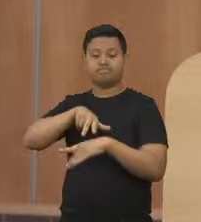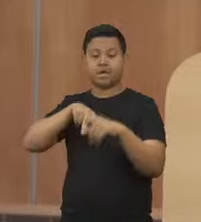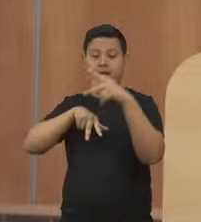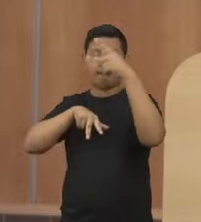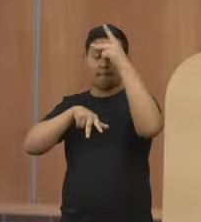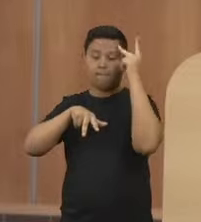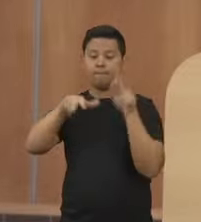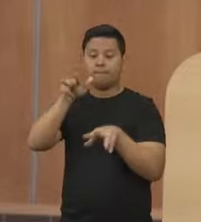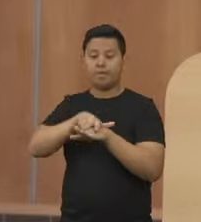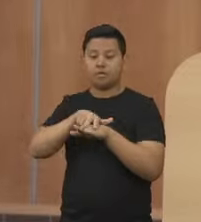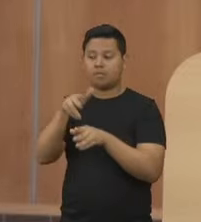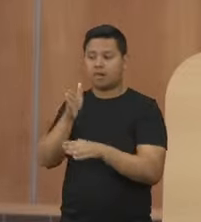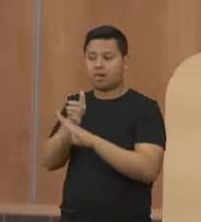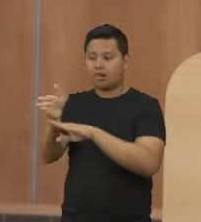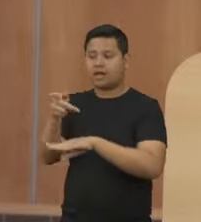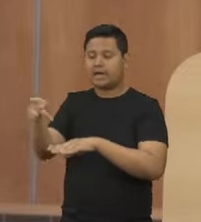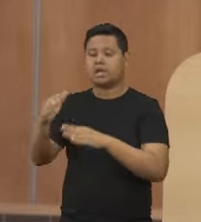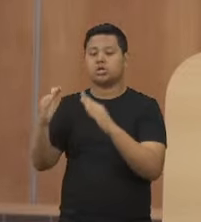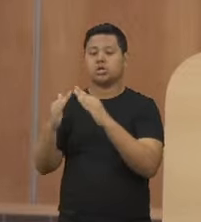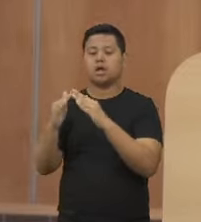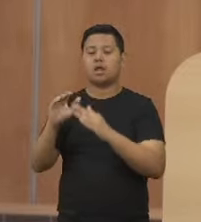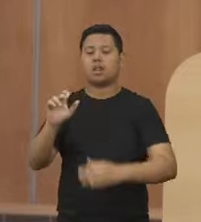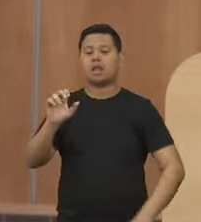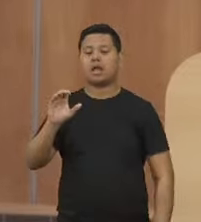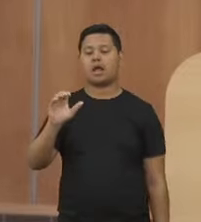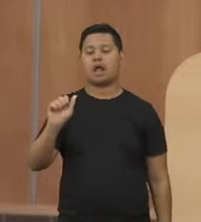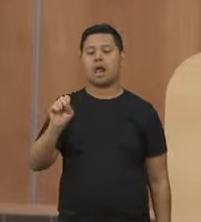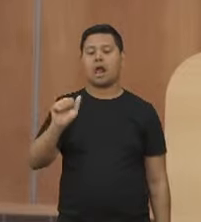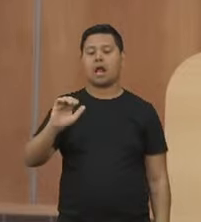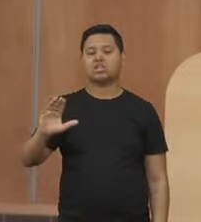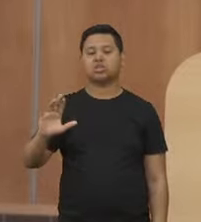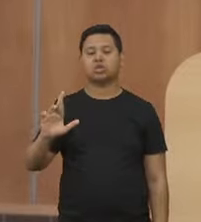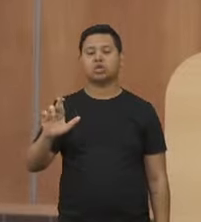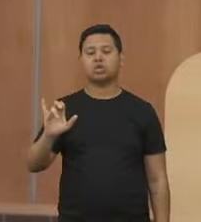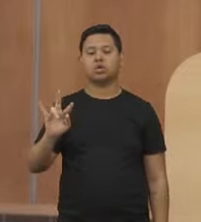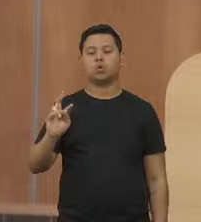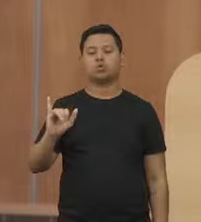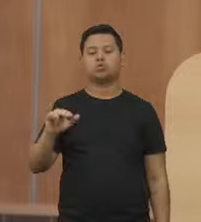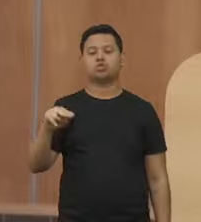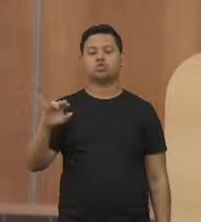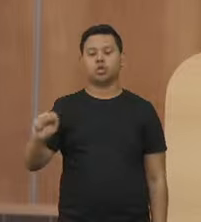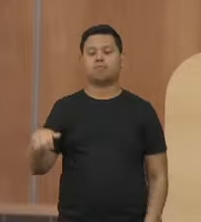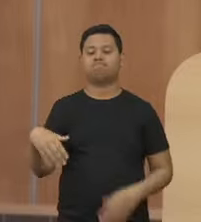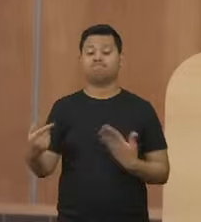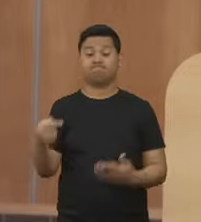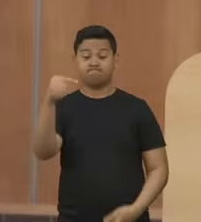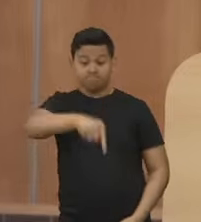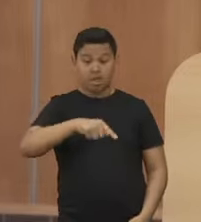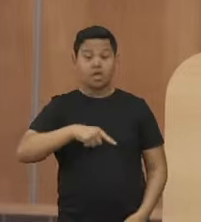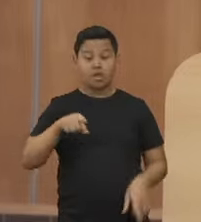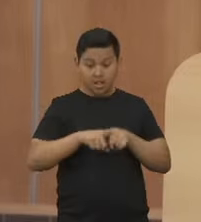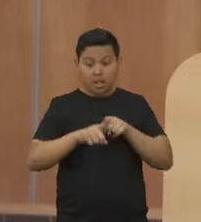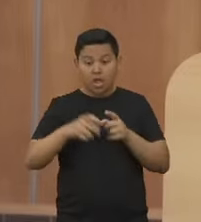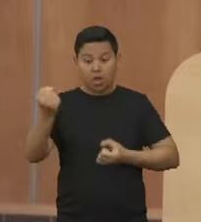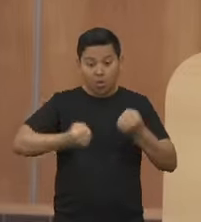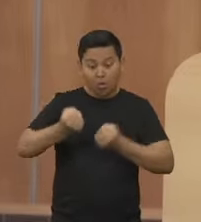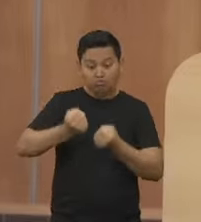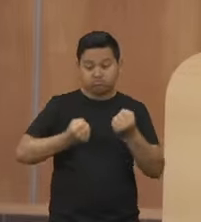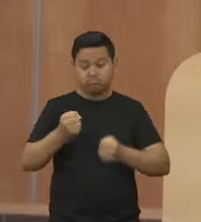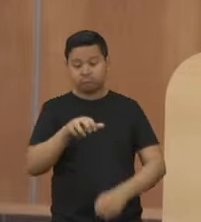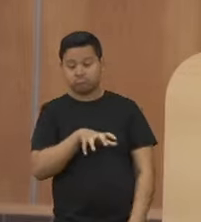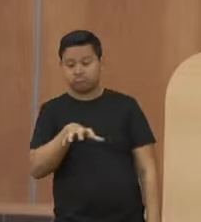Cristina. E aqui não está mais, aqui existe também carro, mas existe a zona